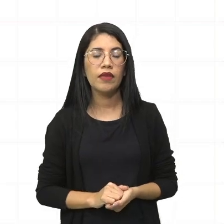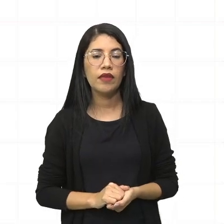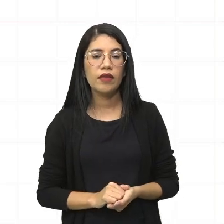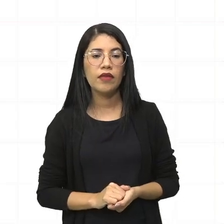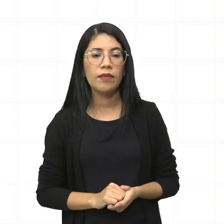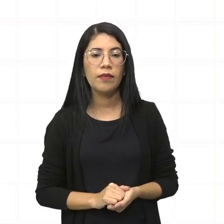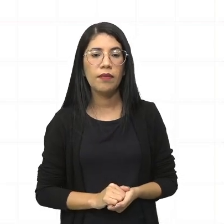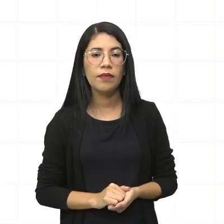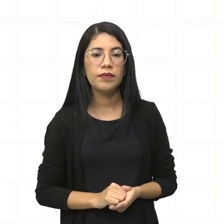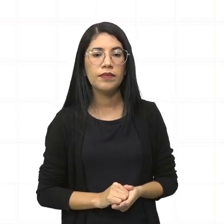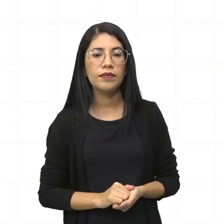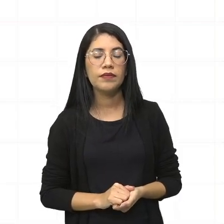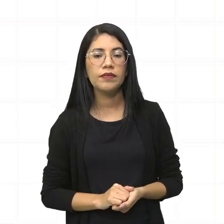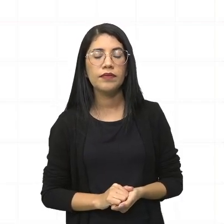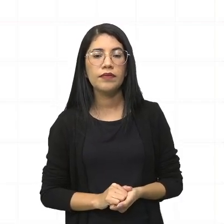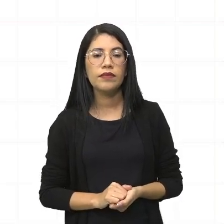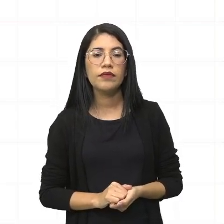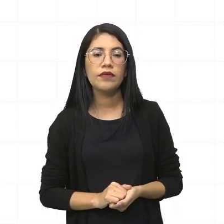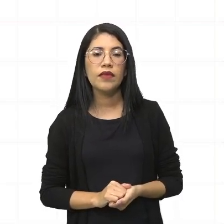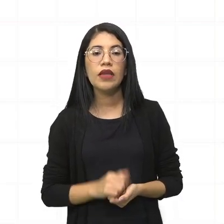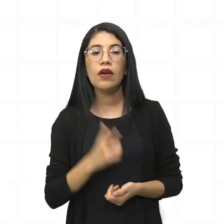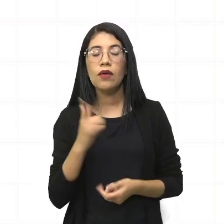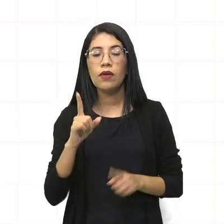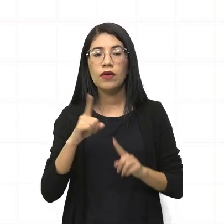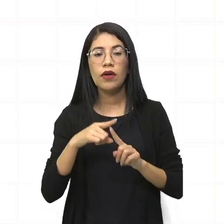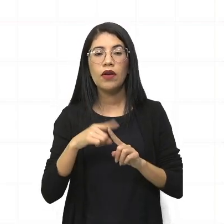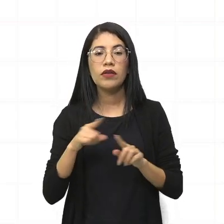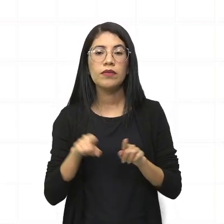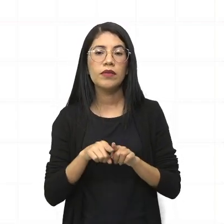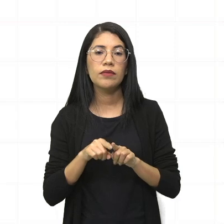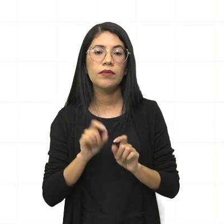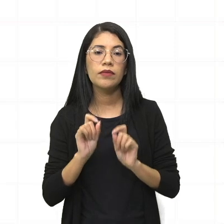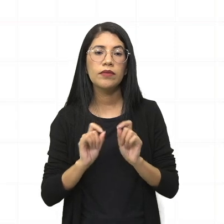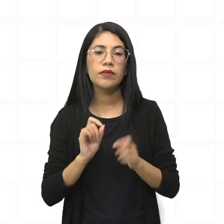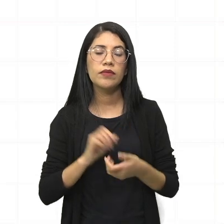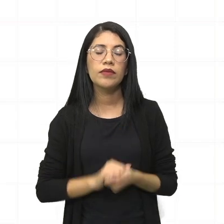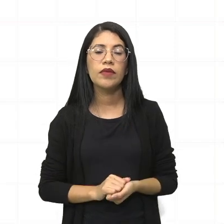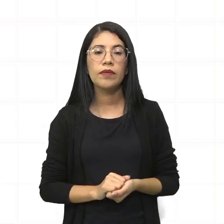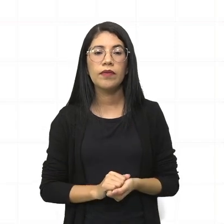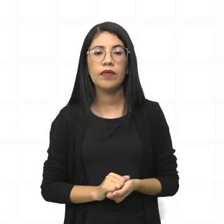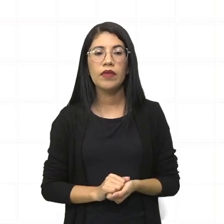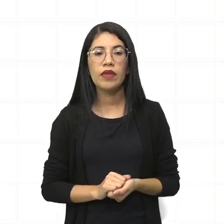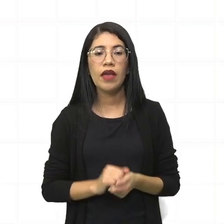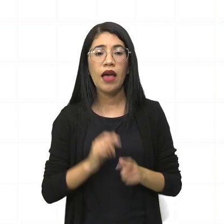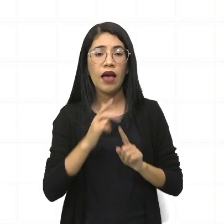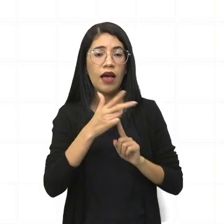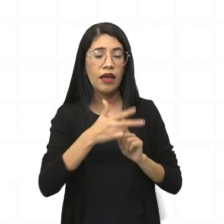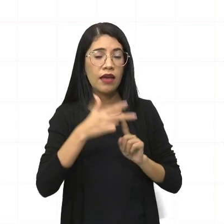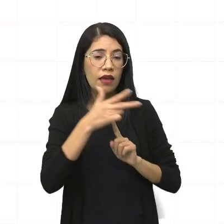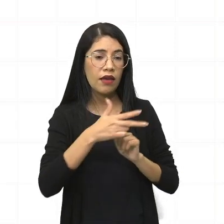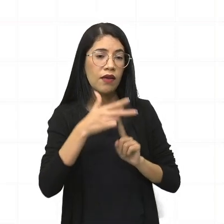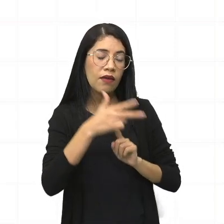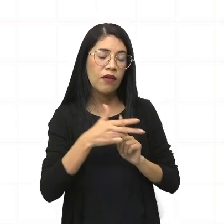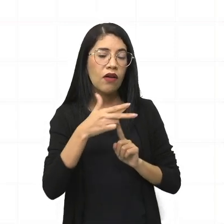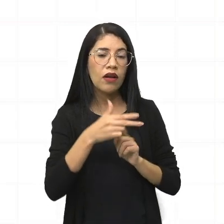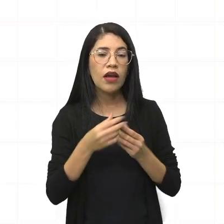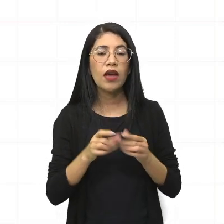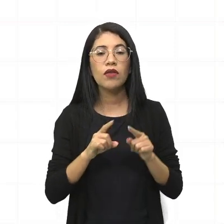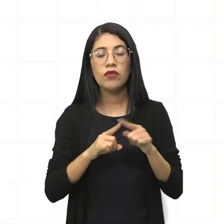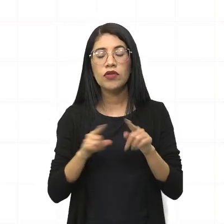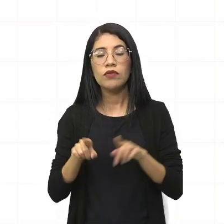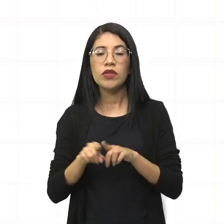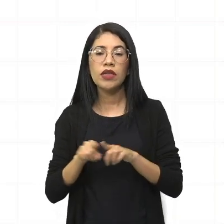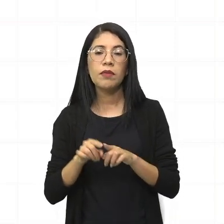em eletricidade. Uma outra fonte de energia é a energia eólica, que é uma forma de